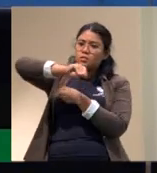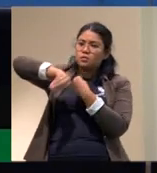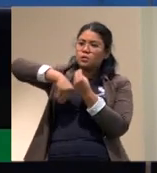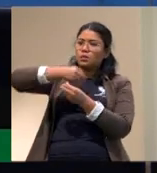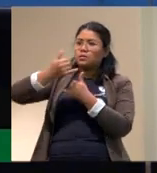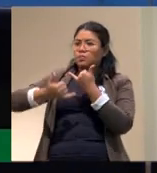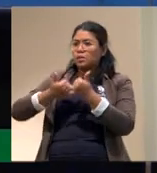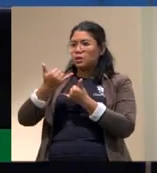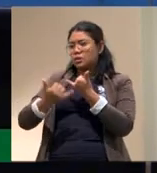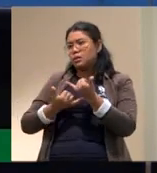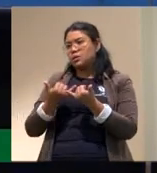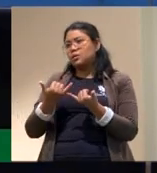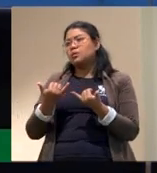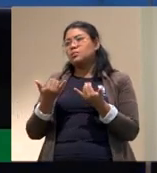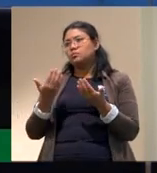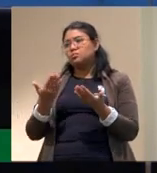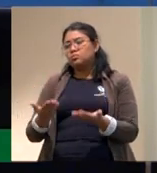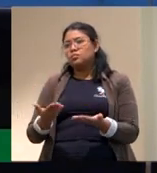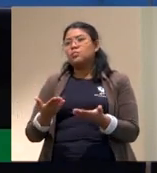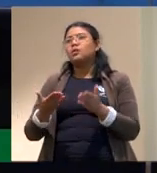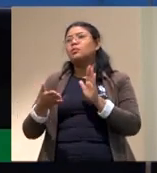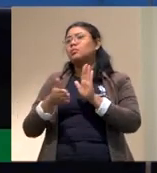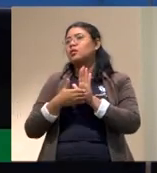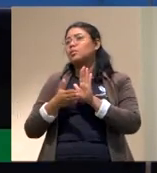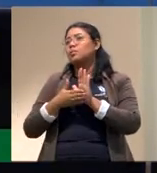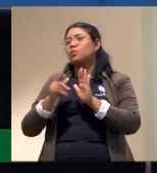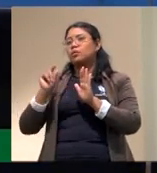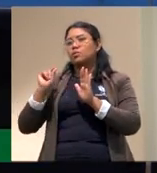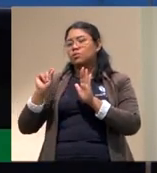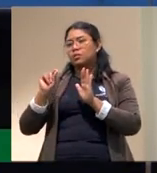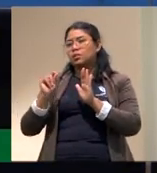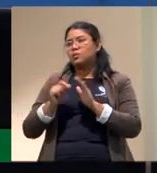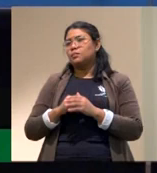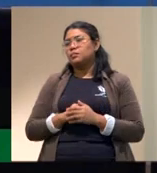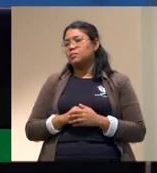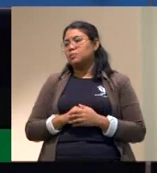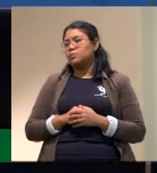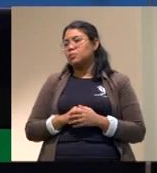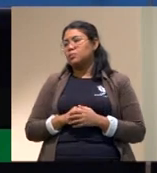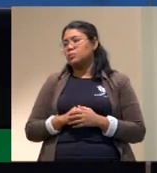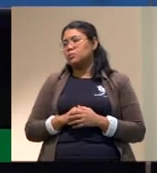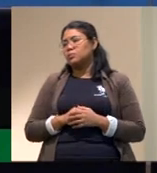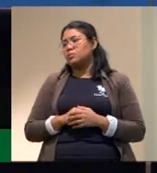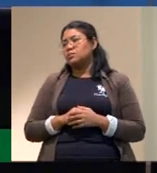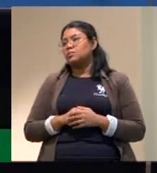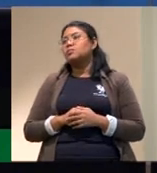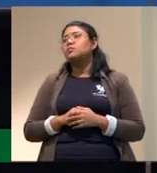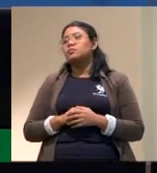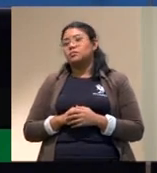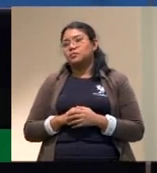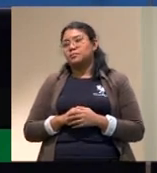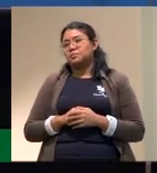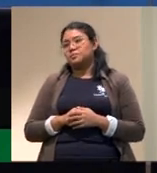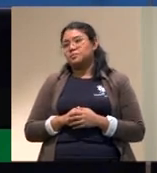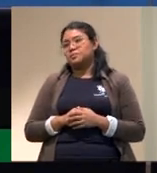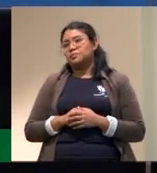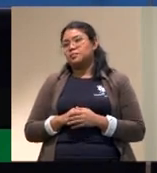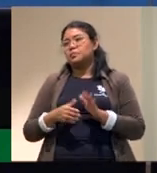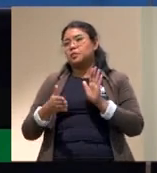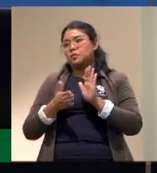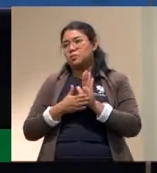poder propor o quê? Vou eu, de novo, de professora de anos iniciais, propor a